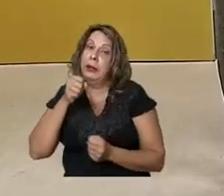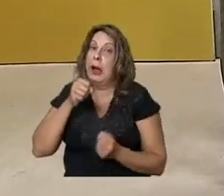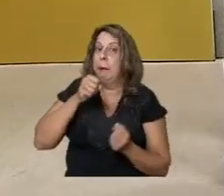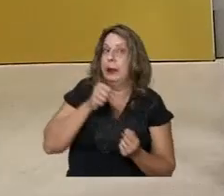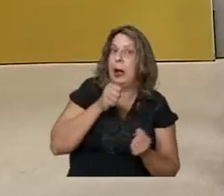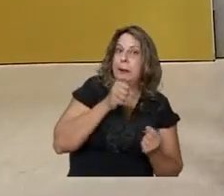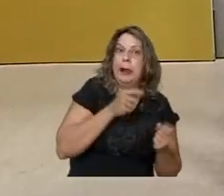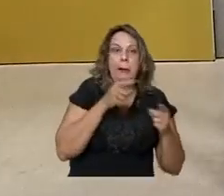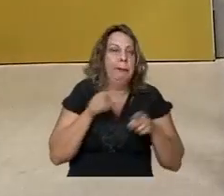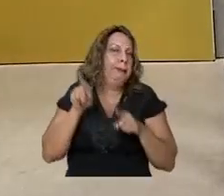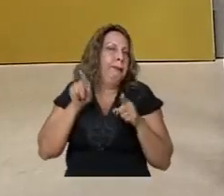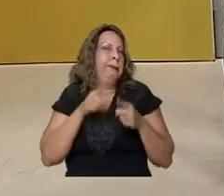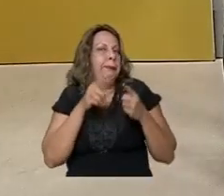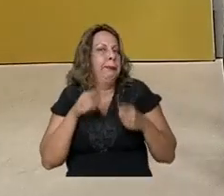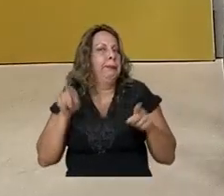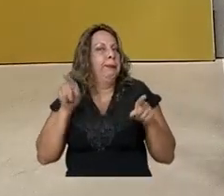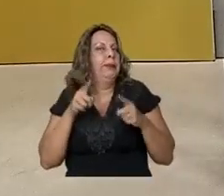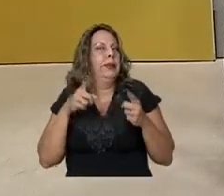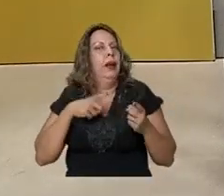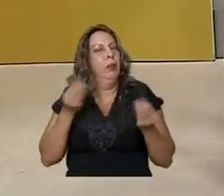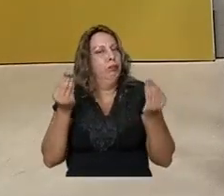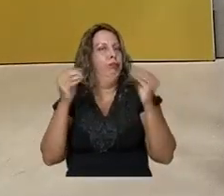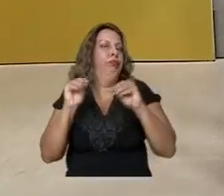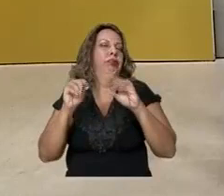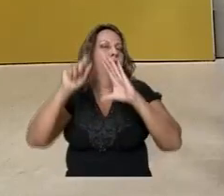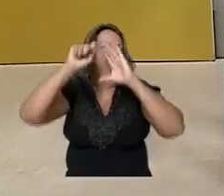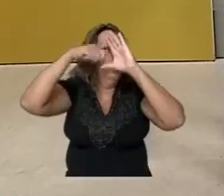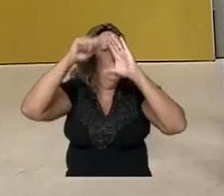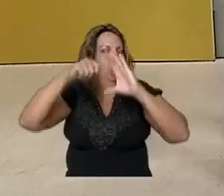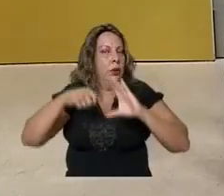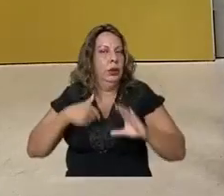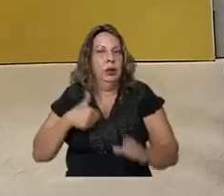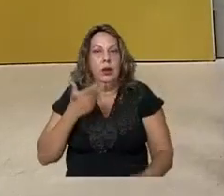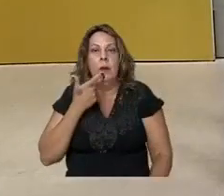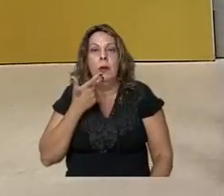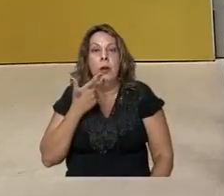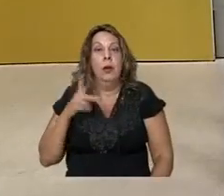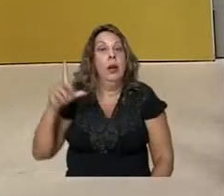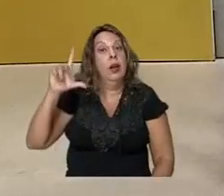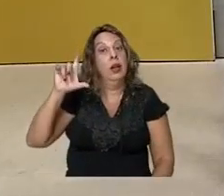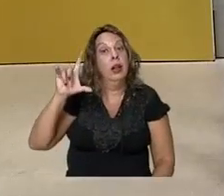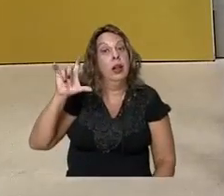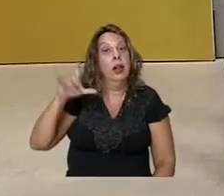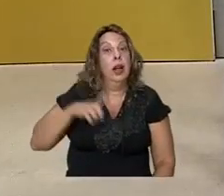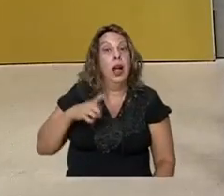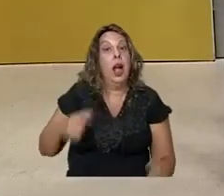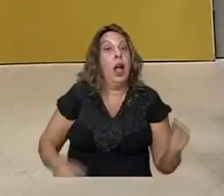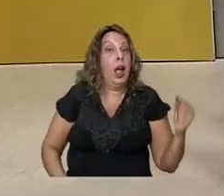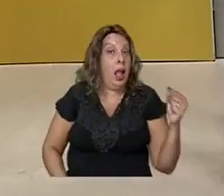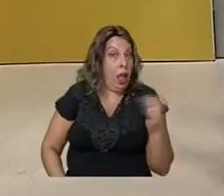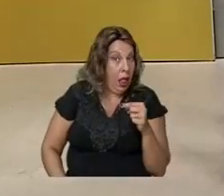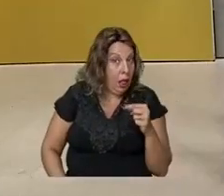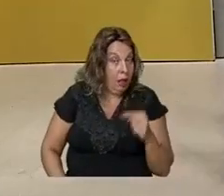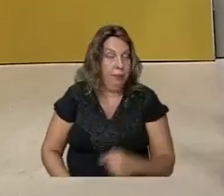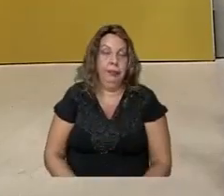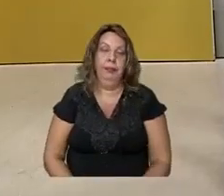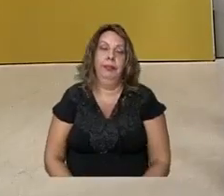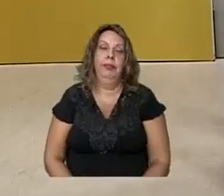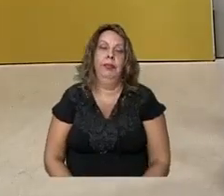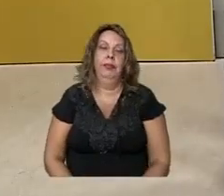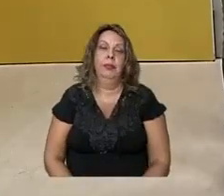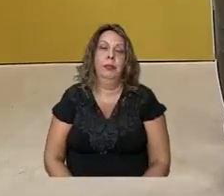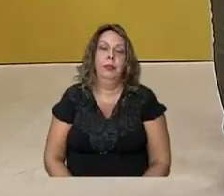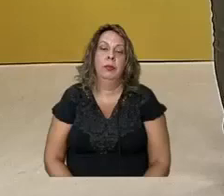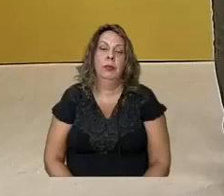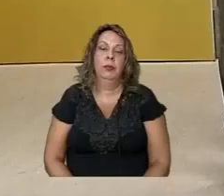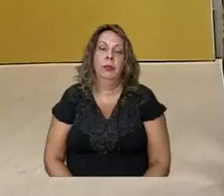Enfim. Os males espanta. Vamos falar de quem tá no Instagram e é prefeita do Instagram, é ela. Olha só, meus